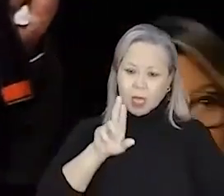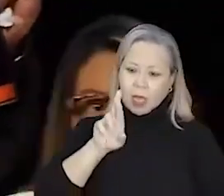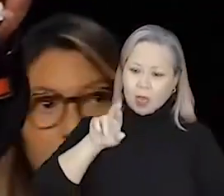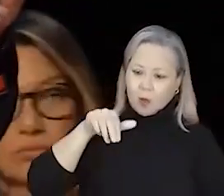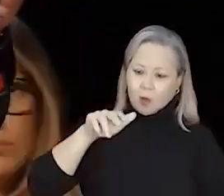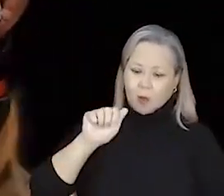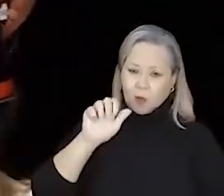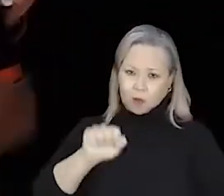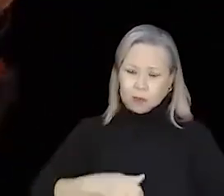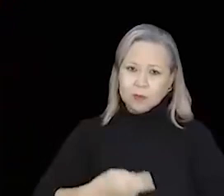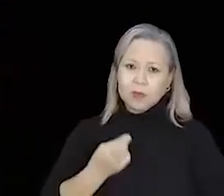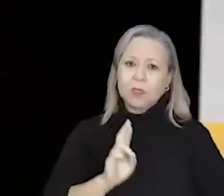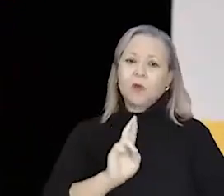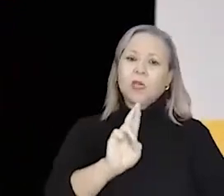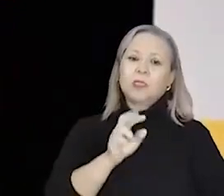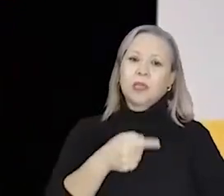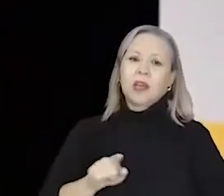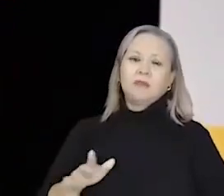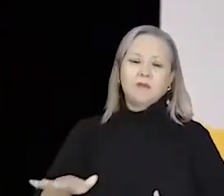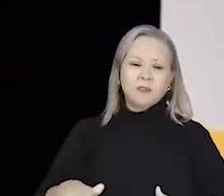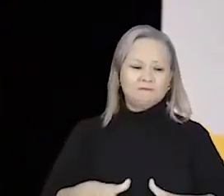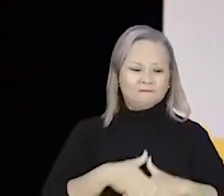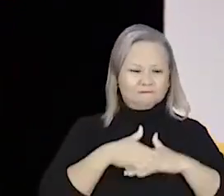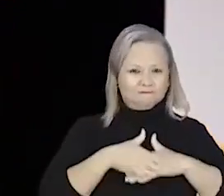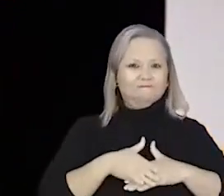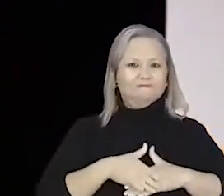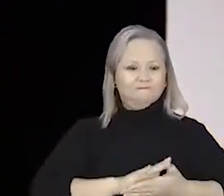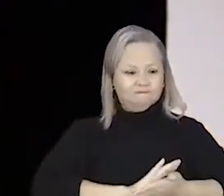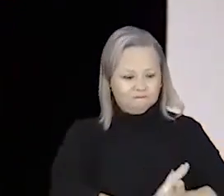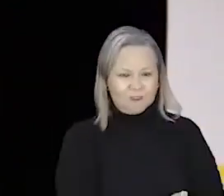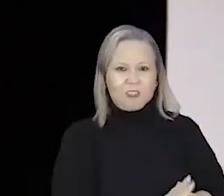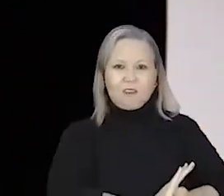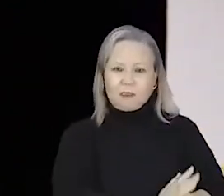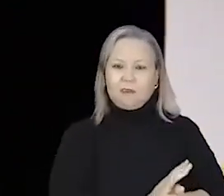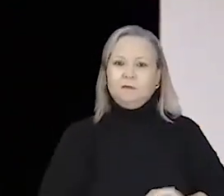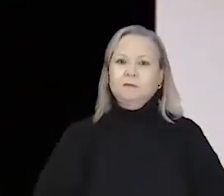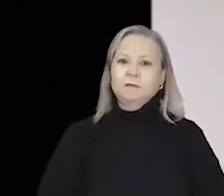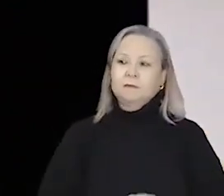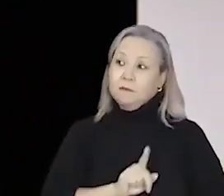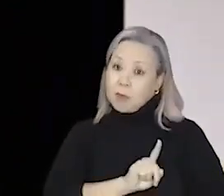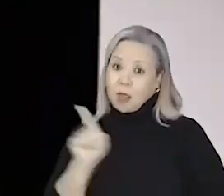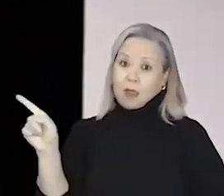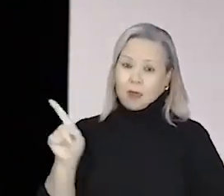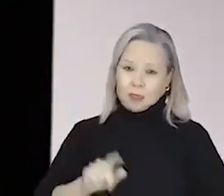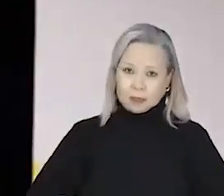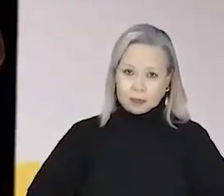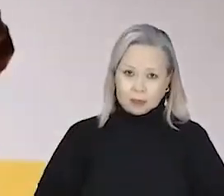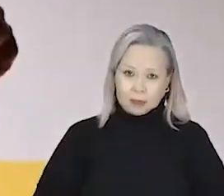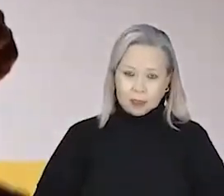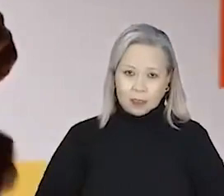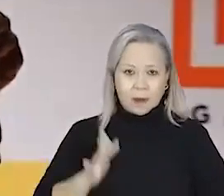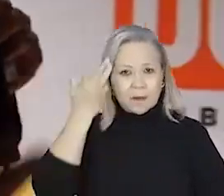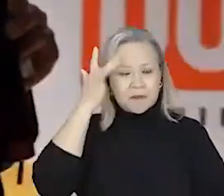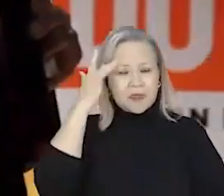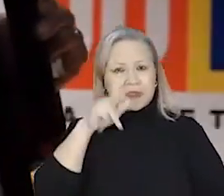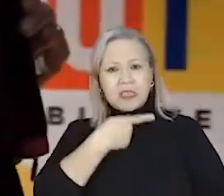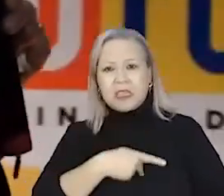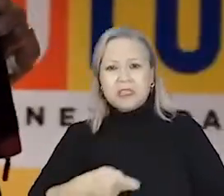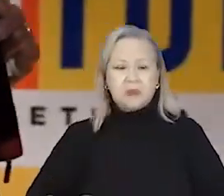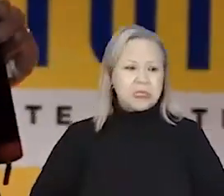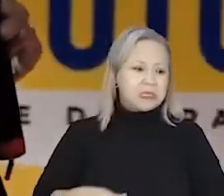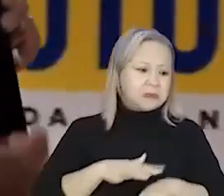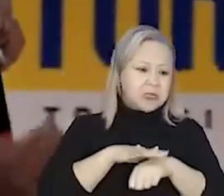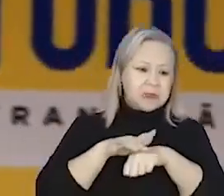E o resultado foi humilhante. Foi humilhante. Eu não sei se o presidente está